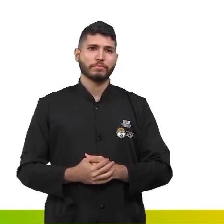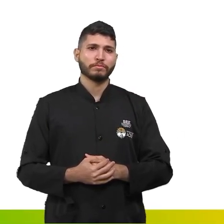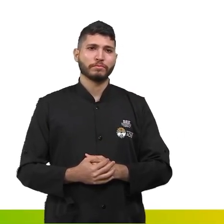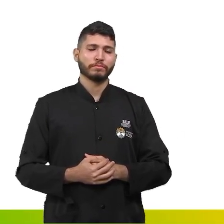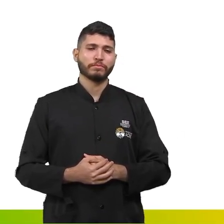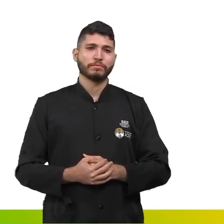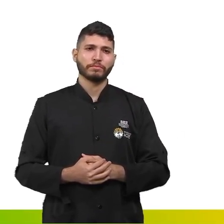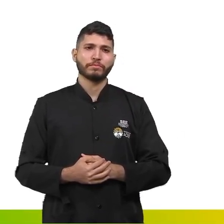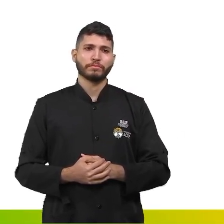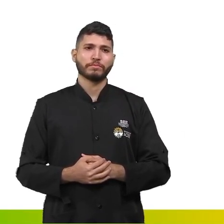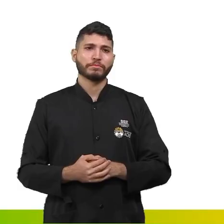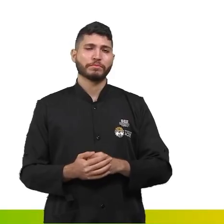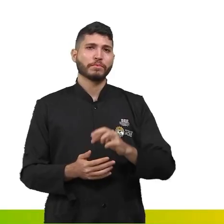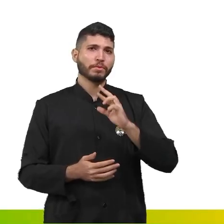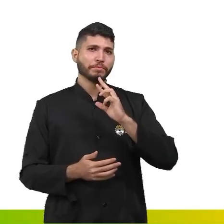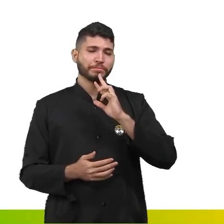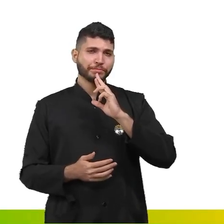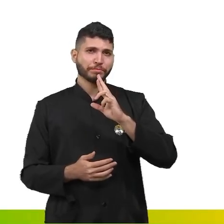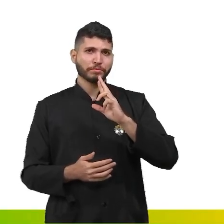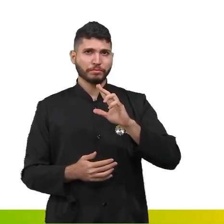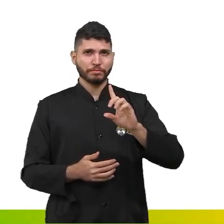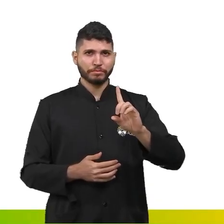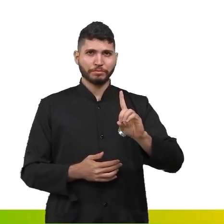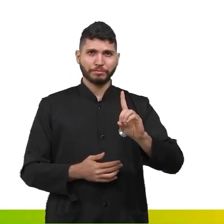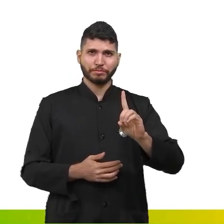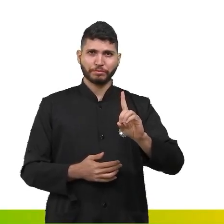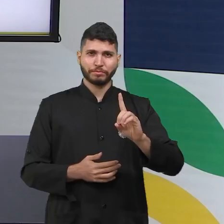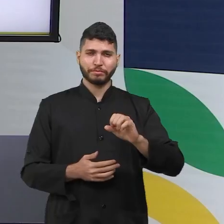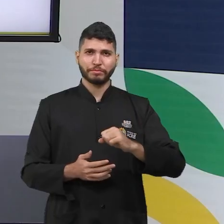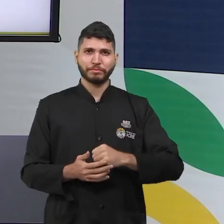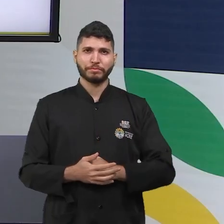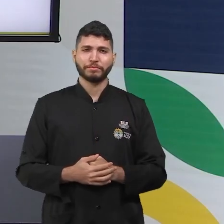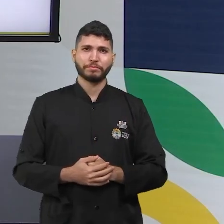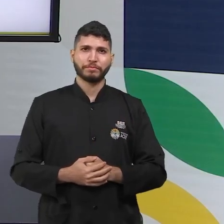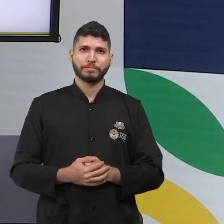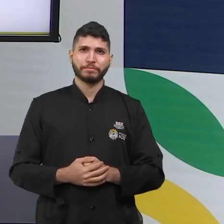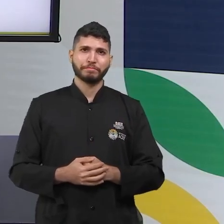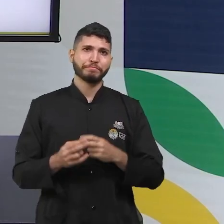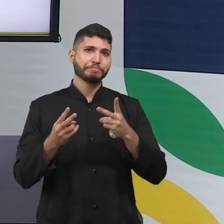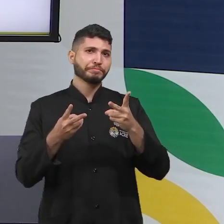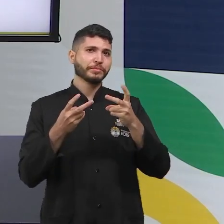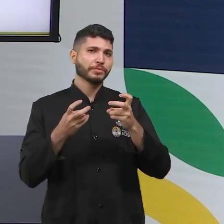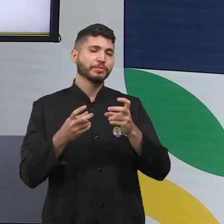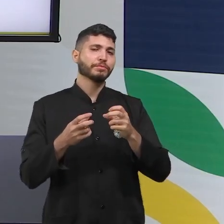ângulo, letra D. Você pode